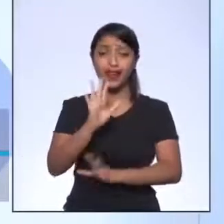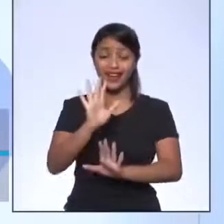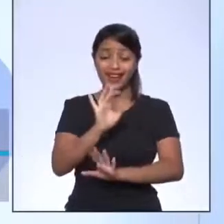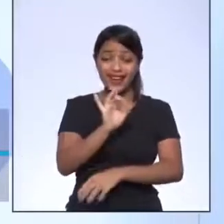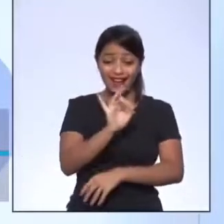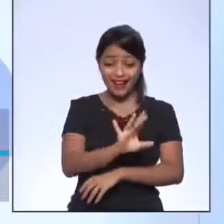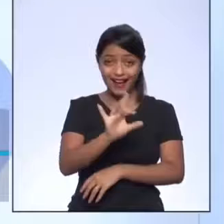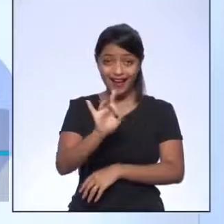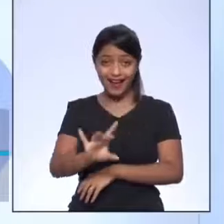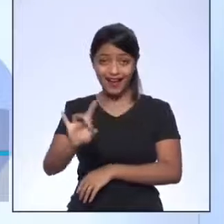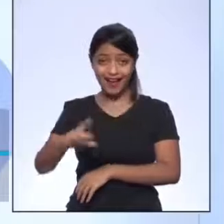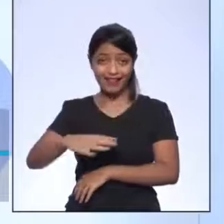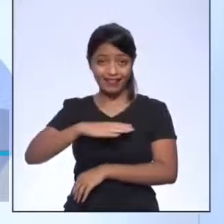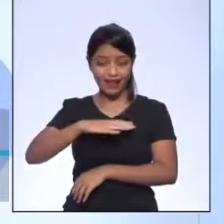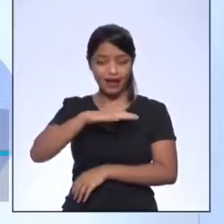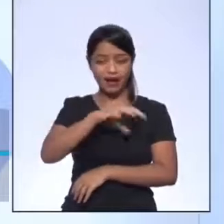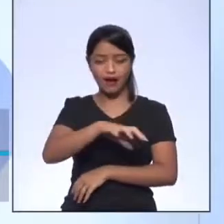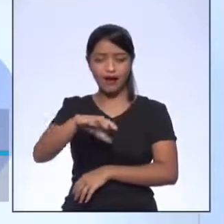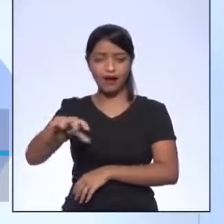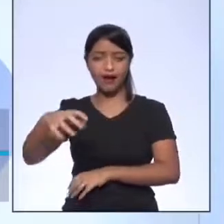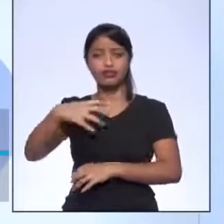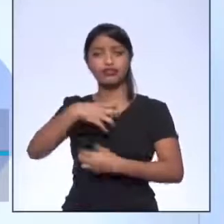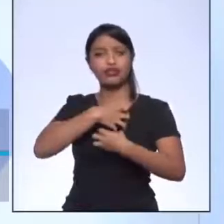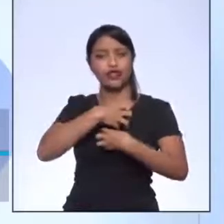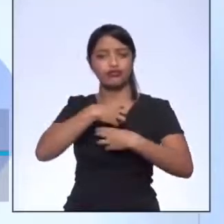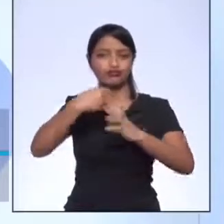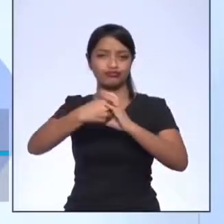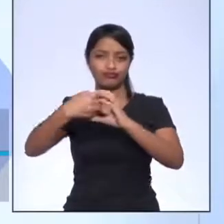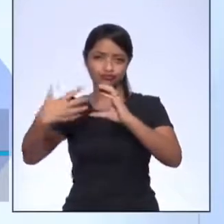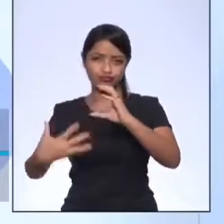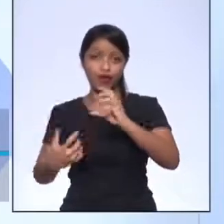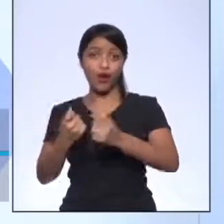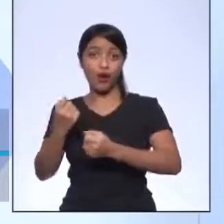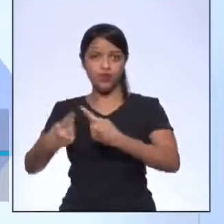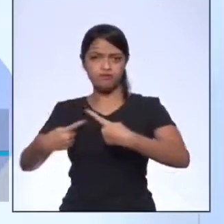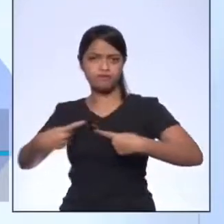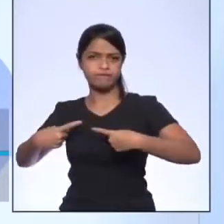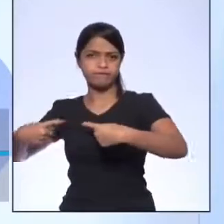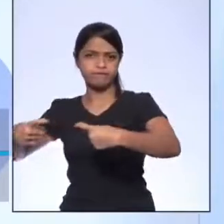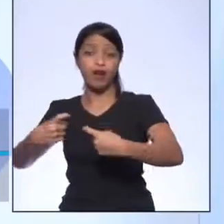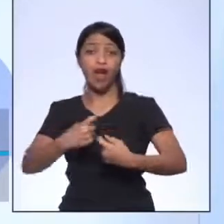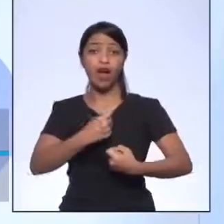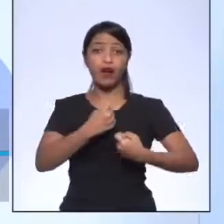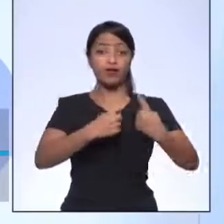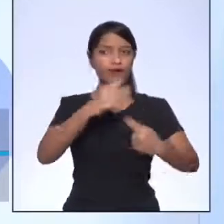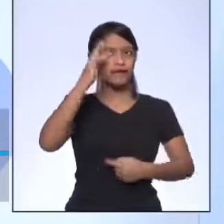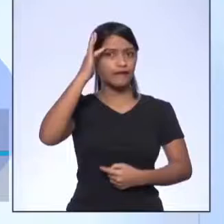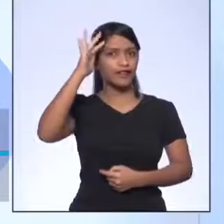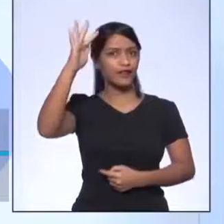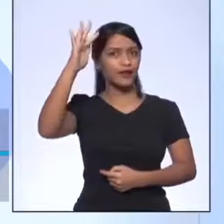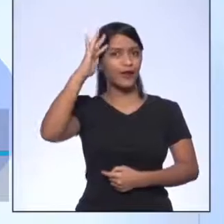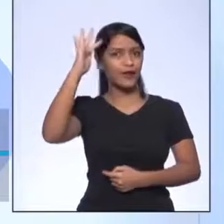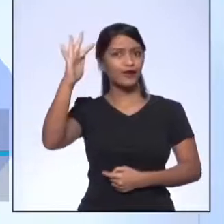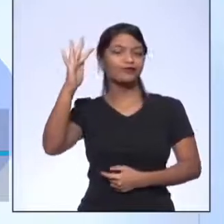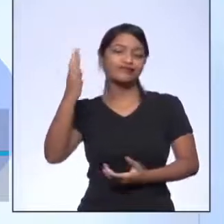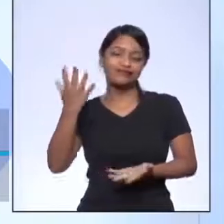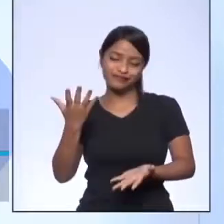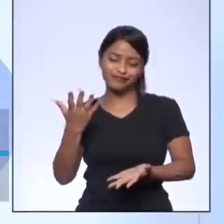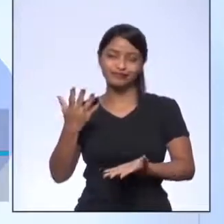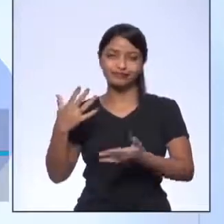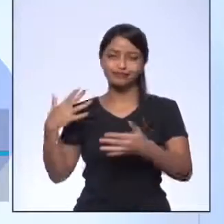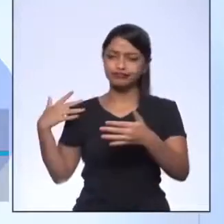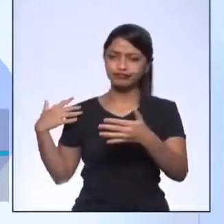tem a sua característica, né? Alguns são mais guerreiros, outros são mais filósofos. Então, até aqui nós percebemos aí